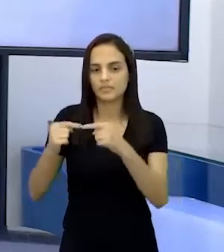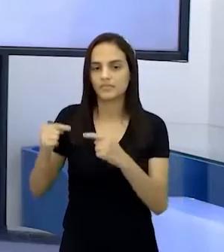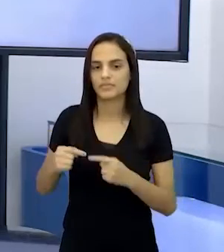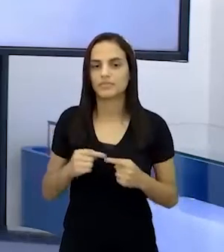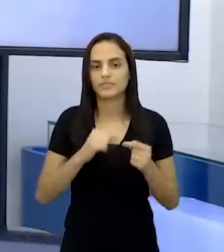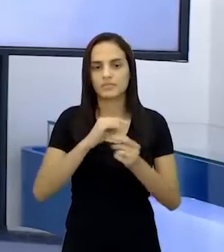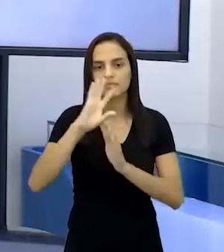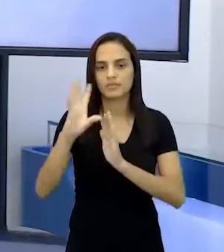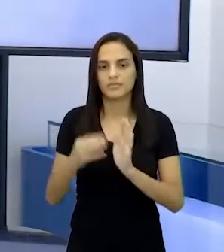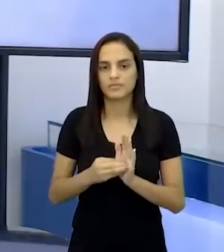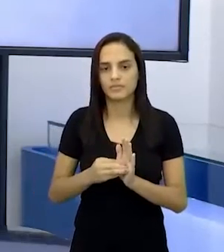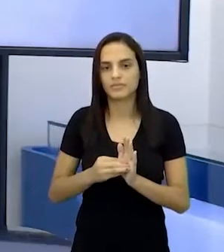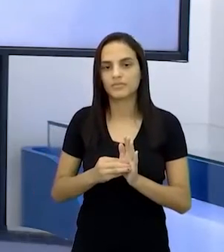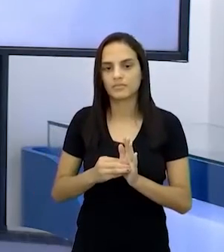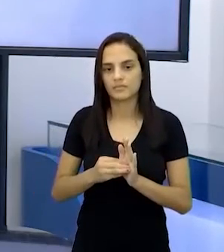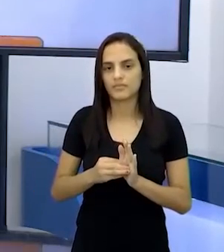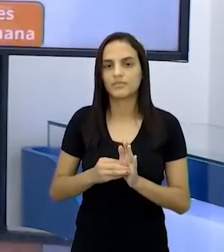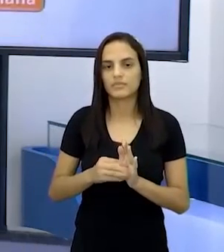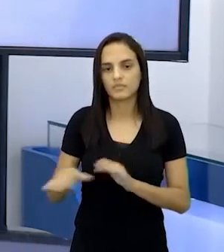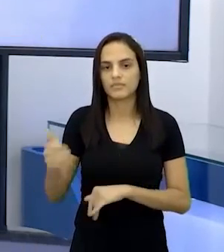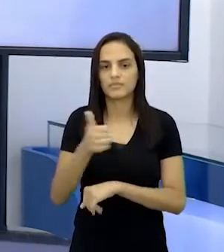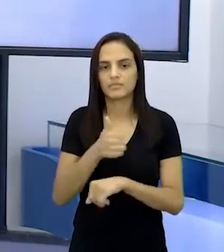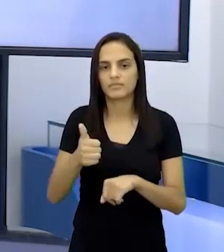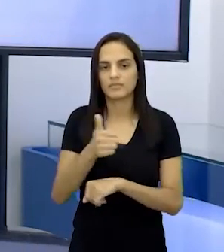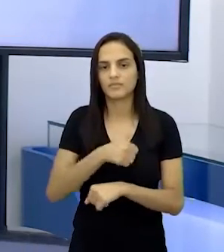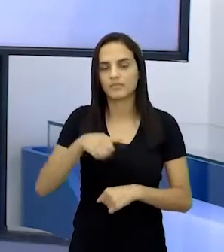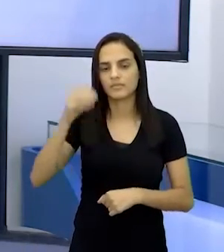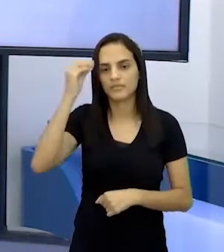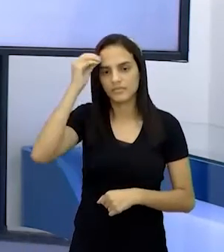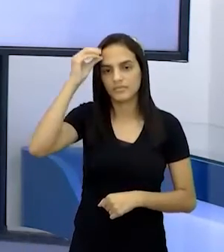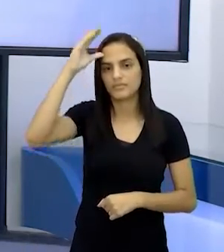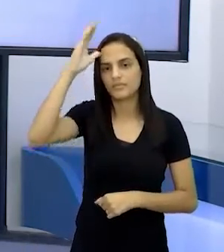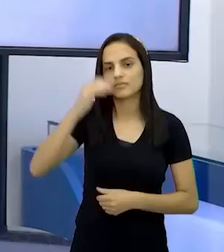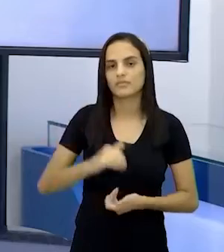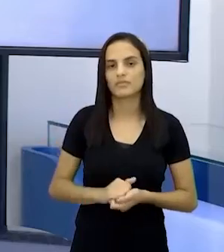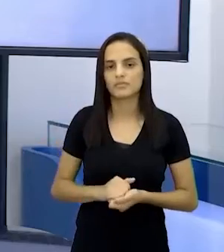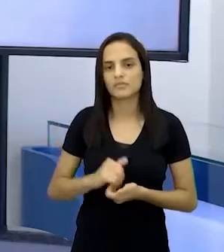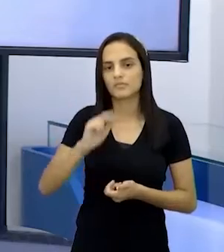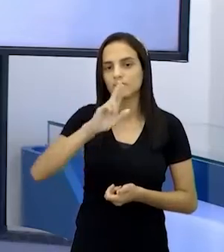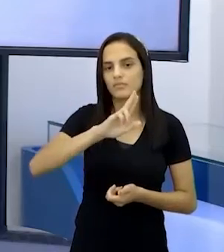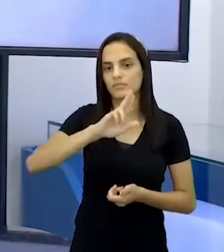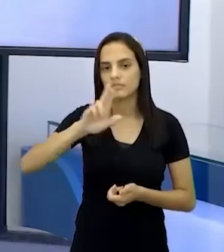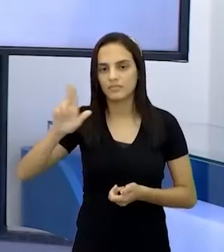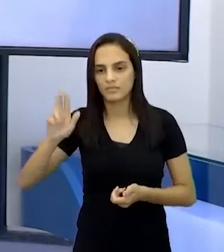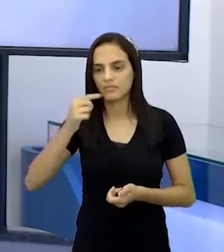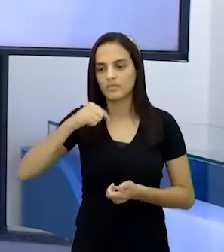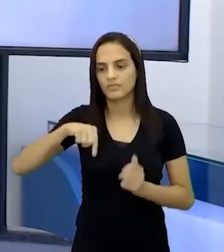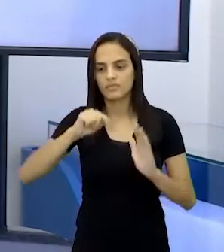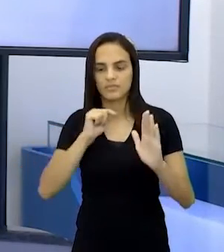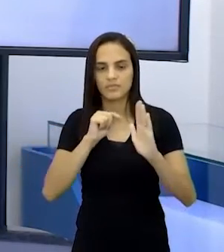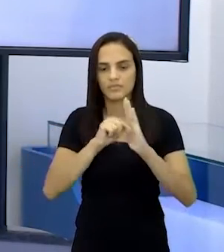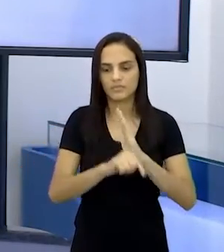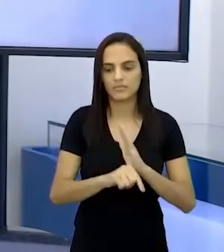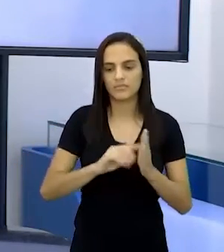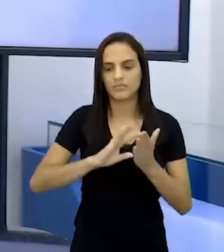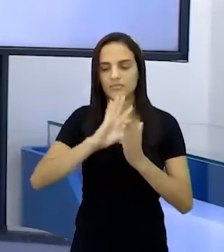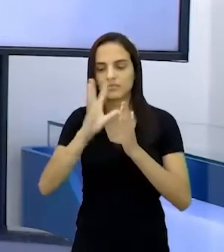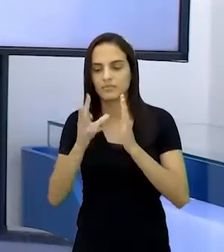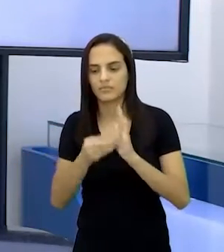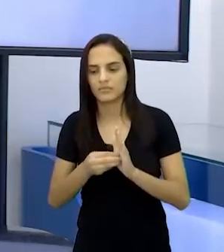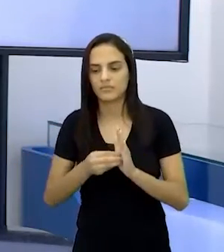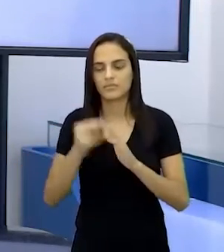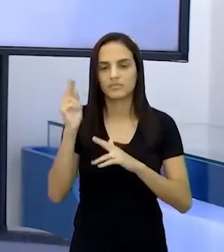contemplar todas essas áreas de conhecimento. E o nome do nosso aprofundamento, onde todas